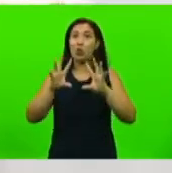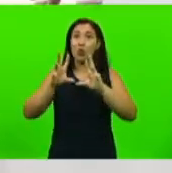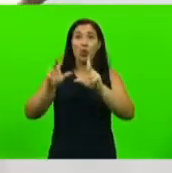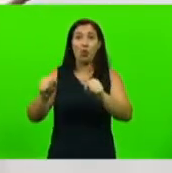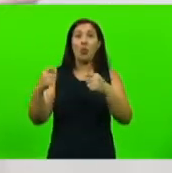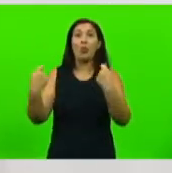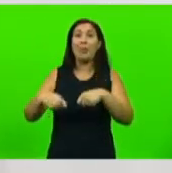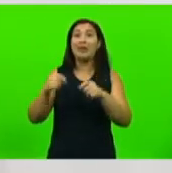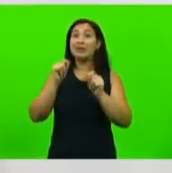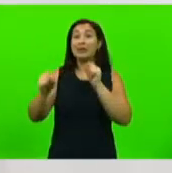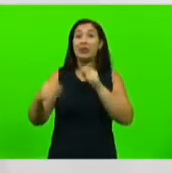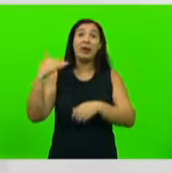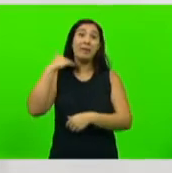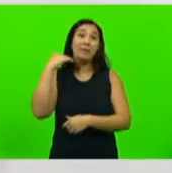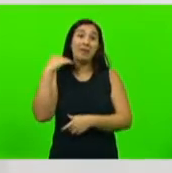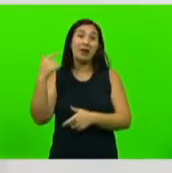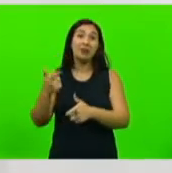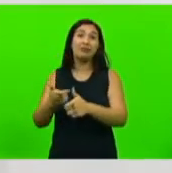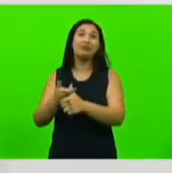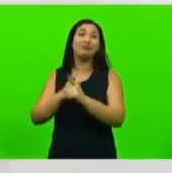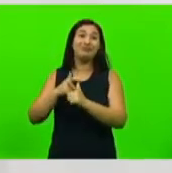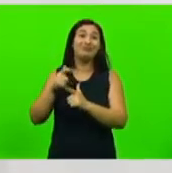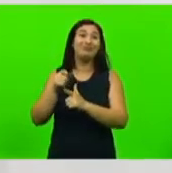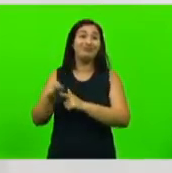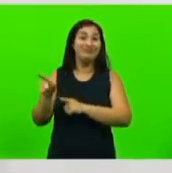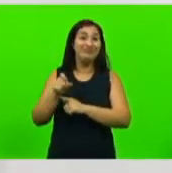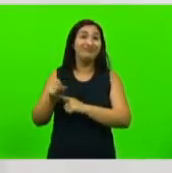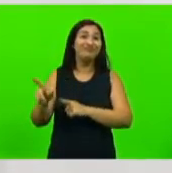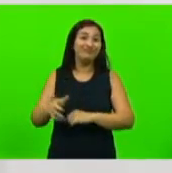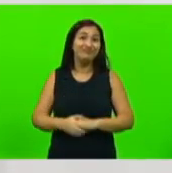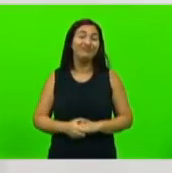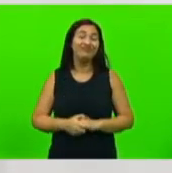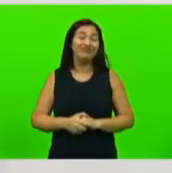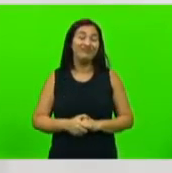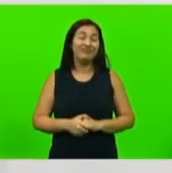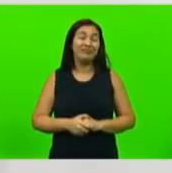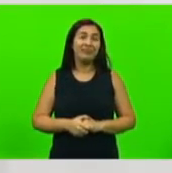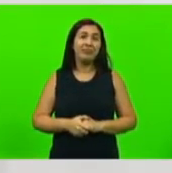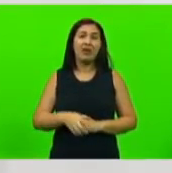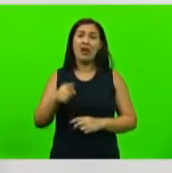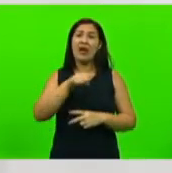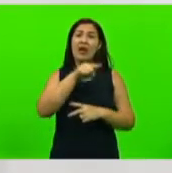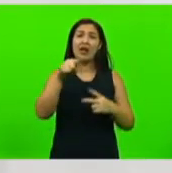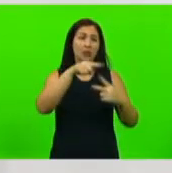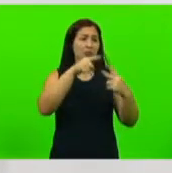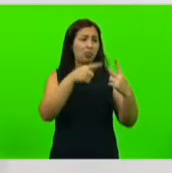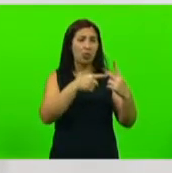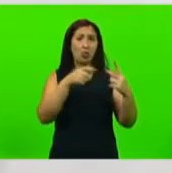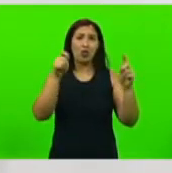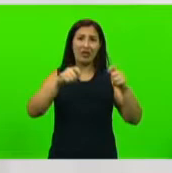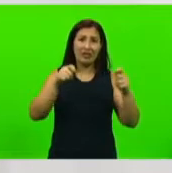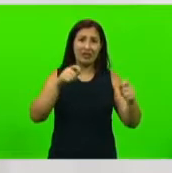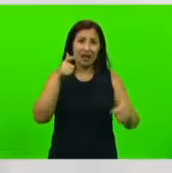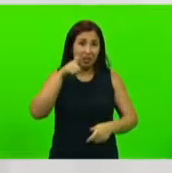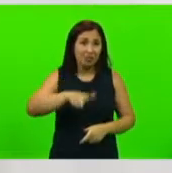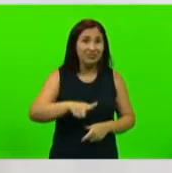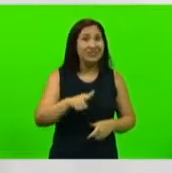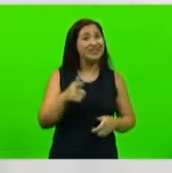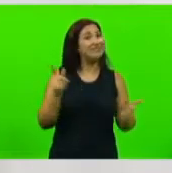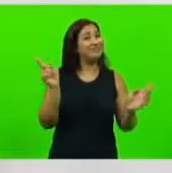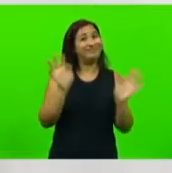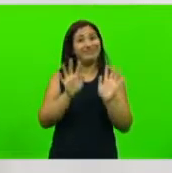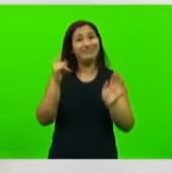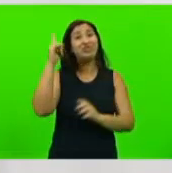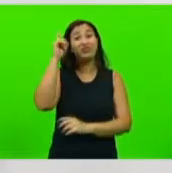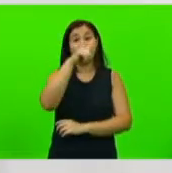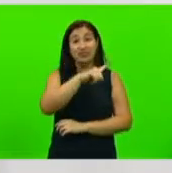Então ninguém está conseguindo acessar esses dois programas, né, de 150 e de até 100 mil reais. Resta o